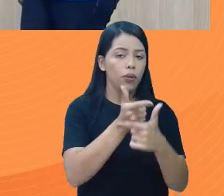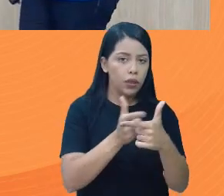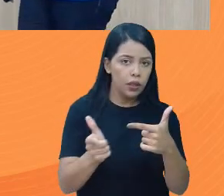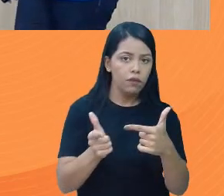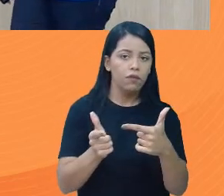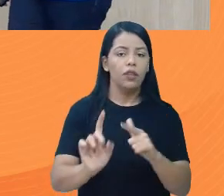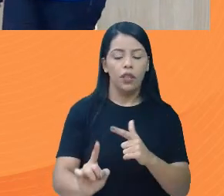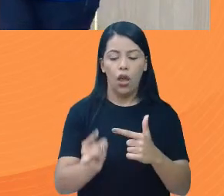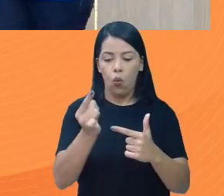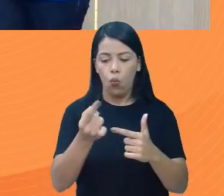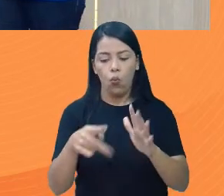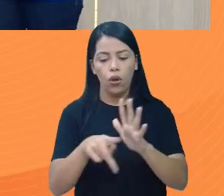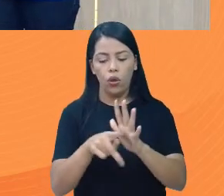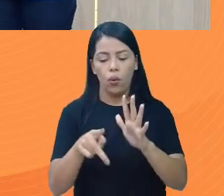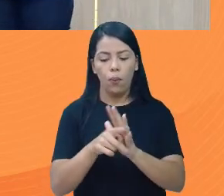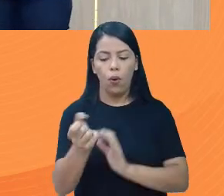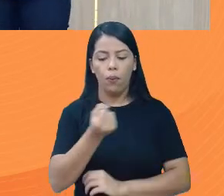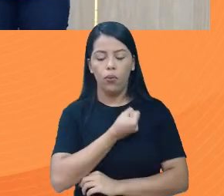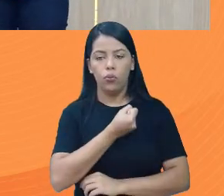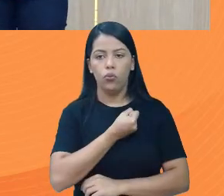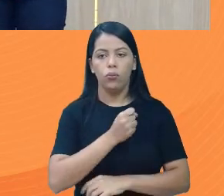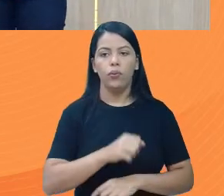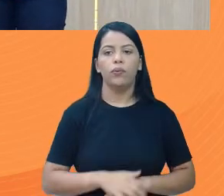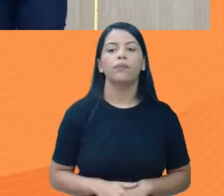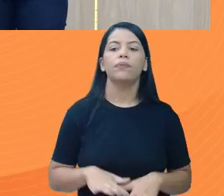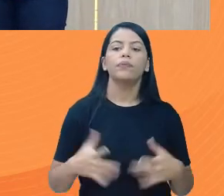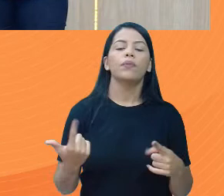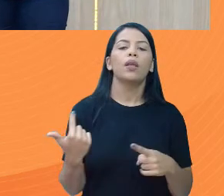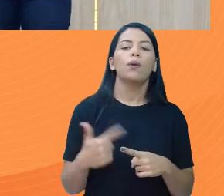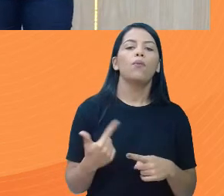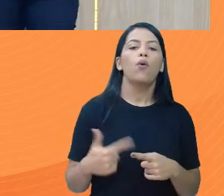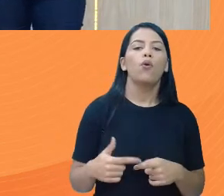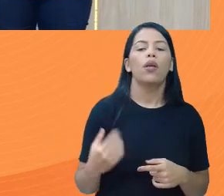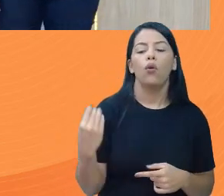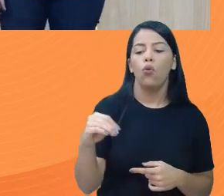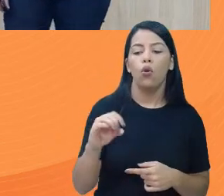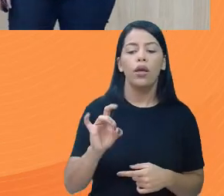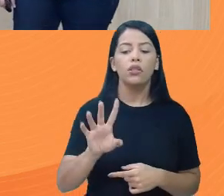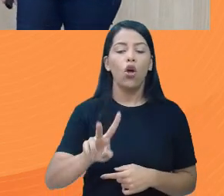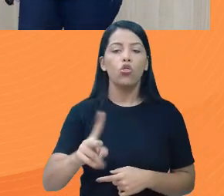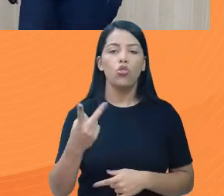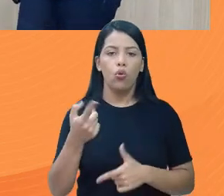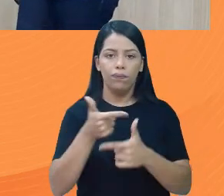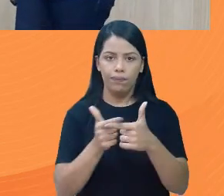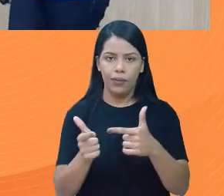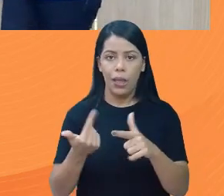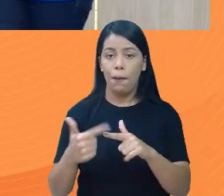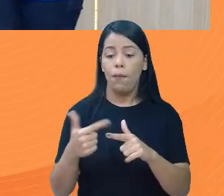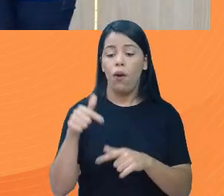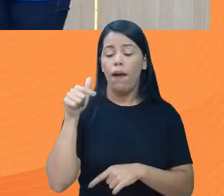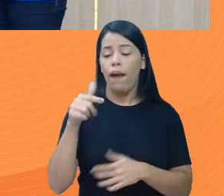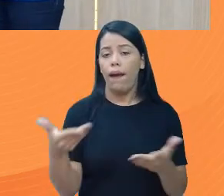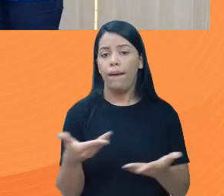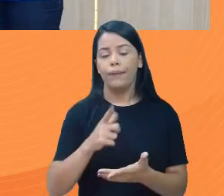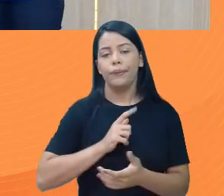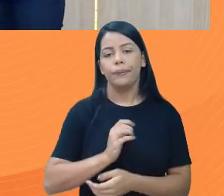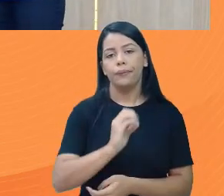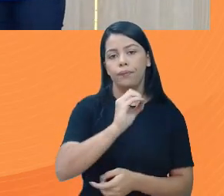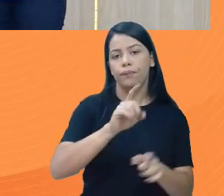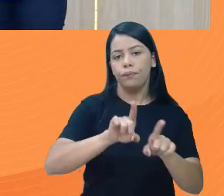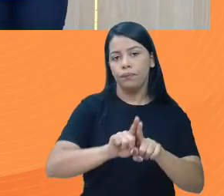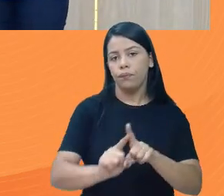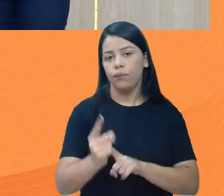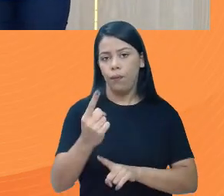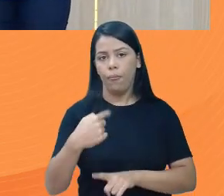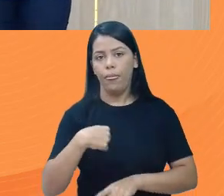é o 1 e o próprio número. Por que eu coloquei apenas dois divisores? Porque ali a gente tem o 0 e o 1, que como eu